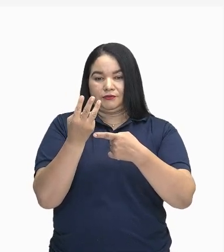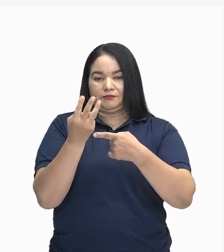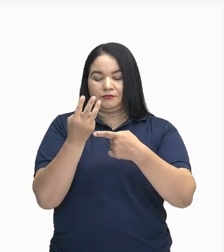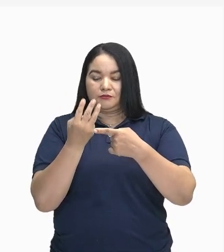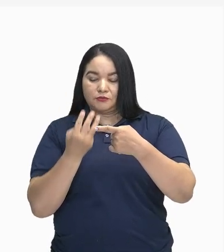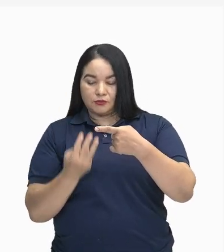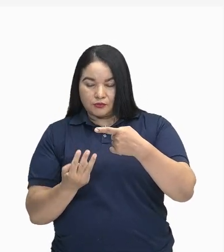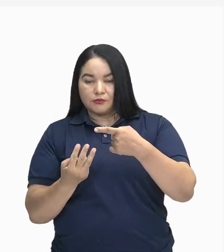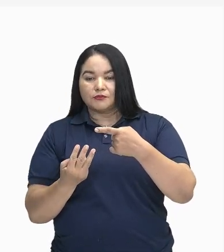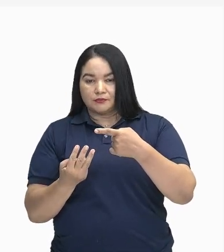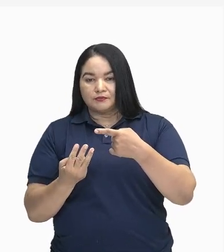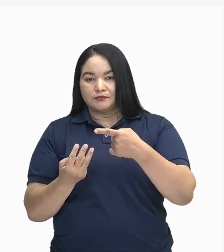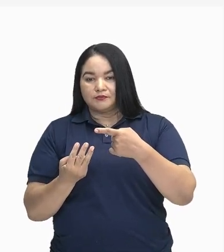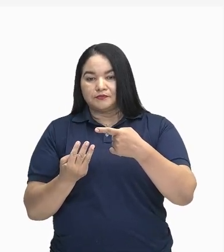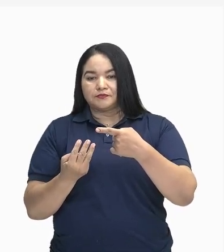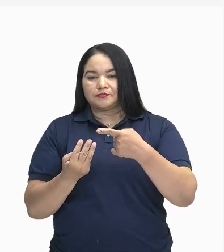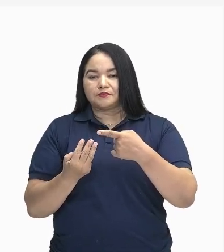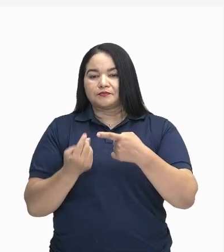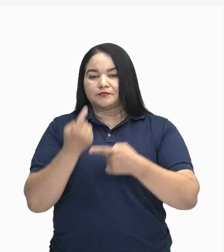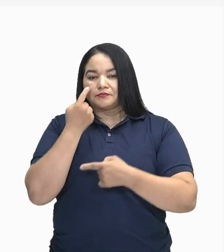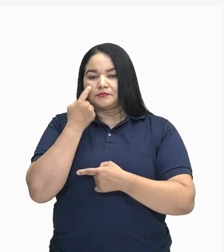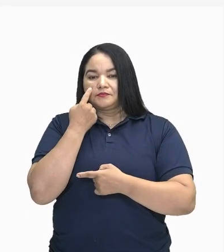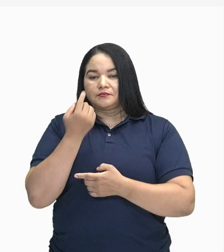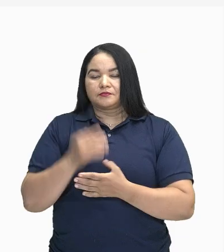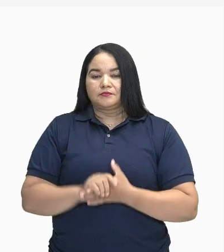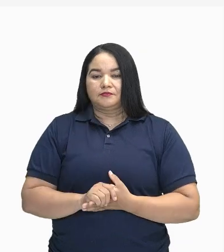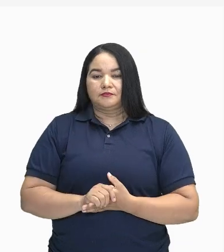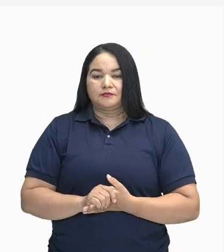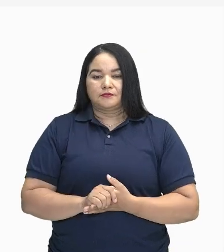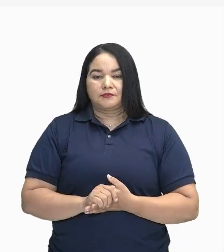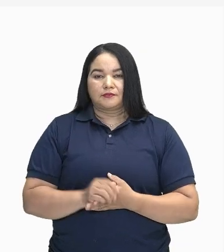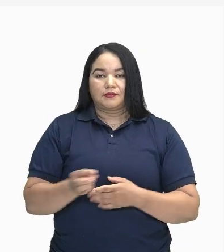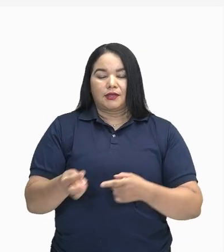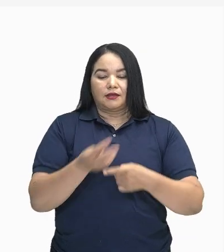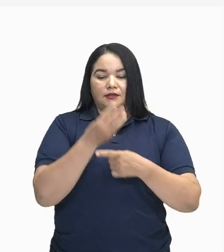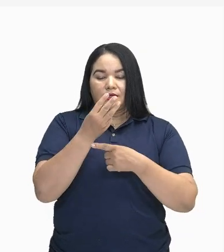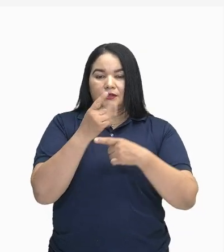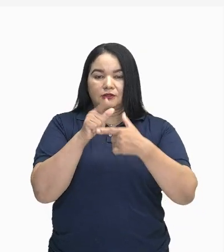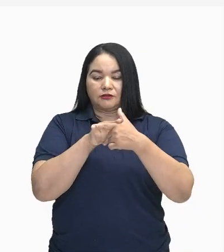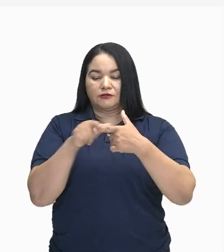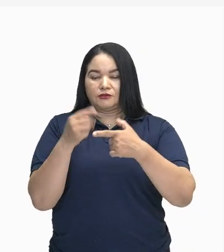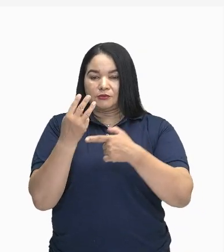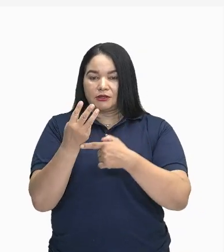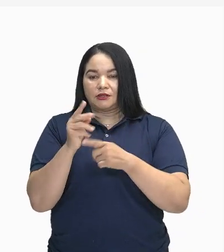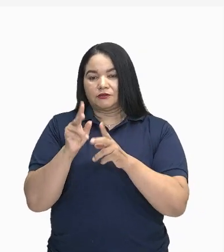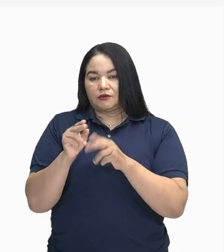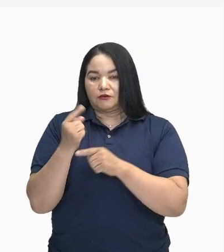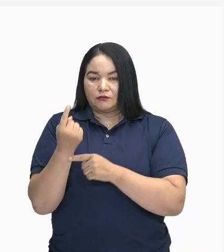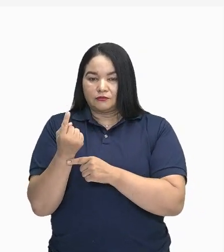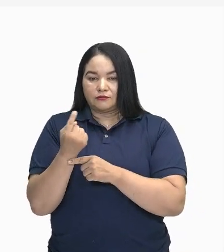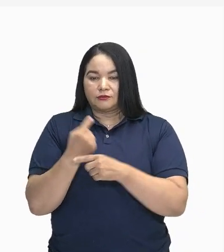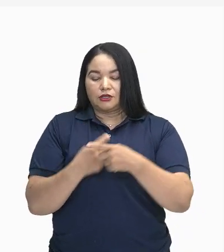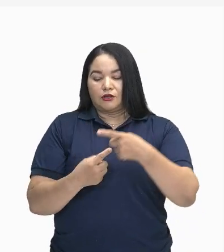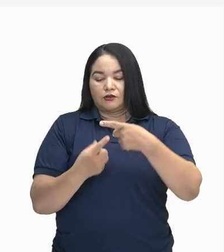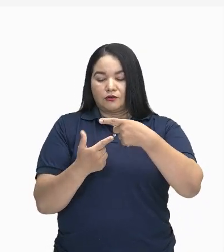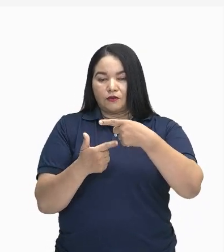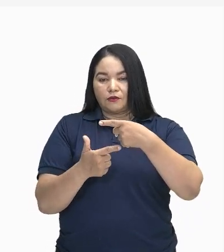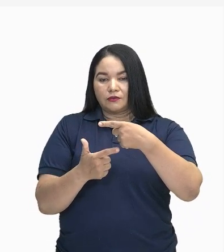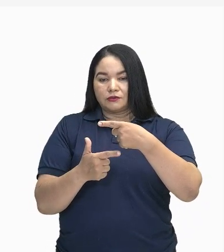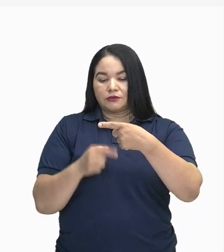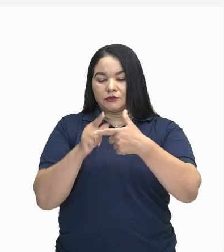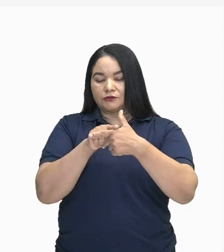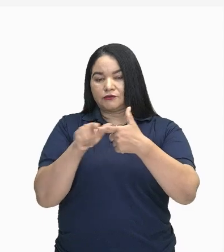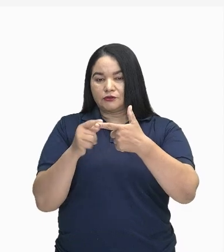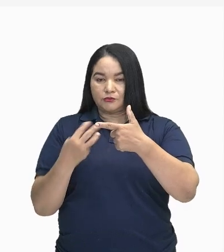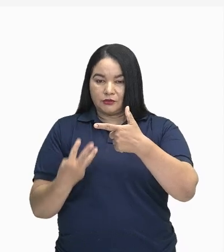o numerador quanto o denominador por 3. E nós vamos obter 3 dividido por 3 é 1, e 12 dividido por 3,